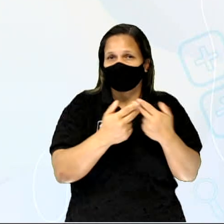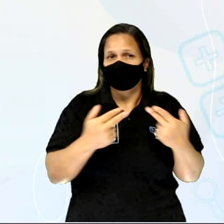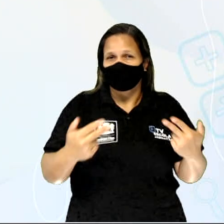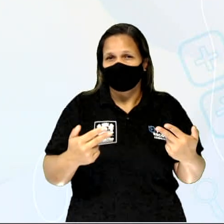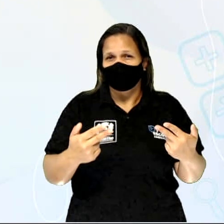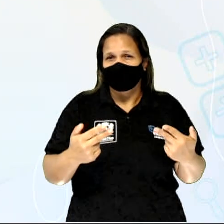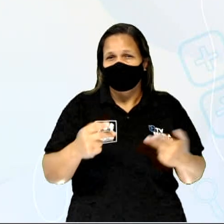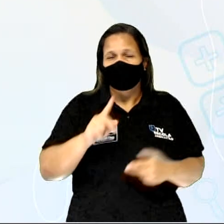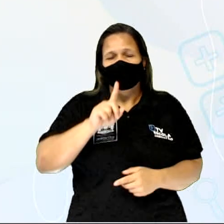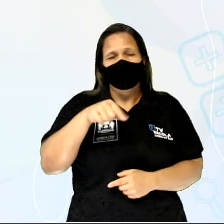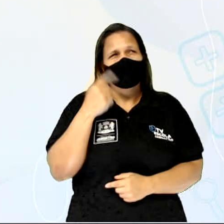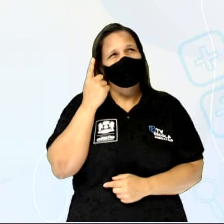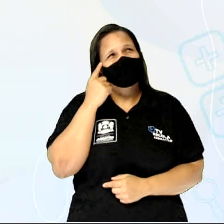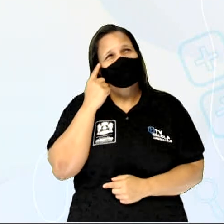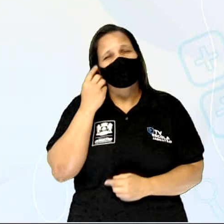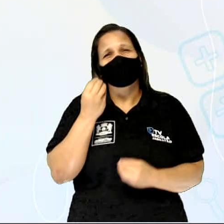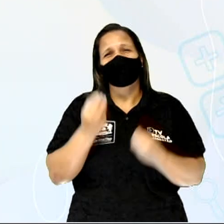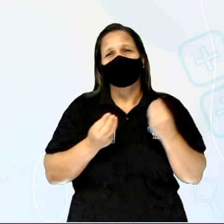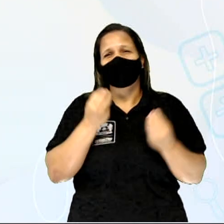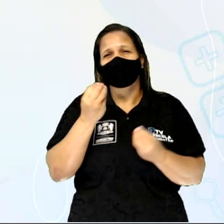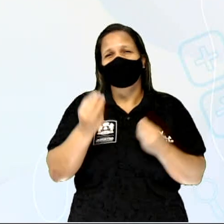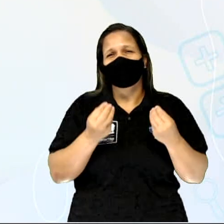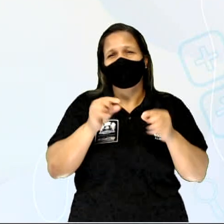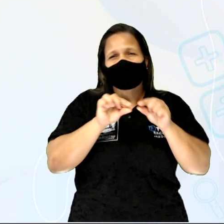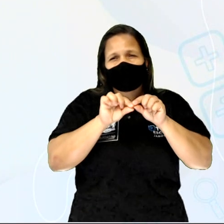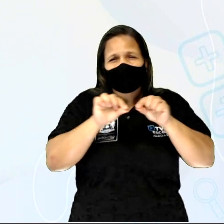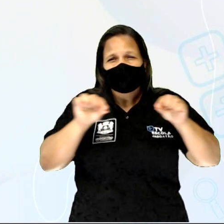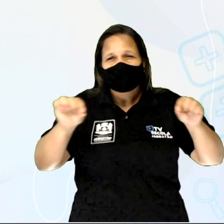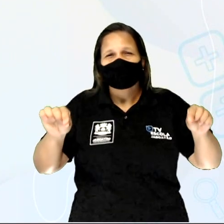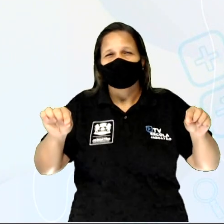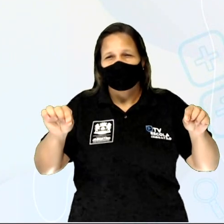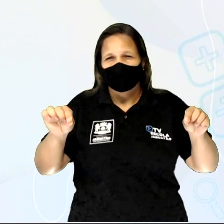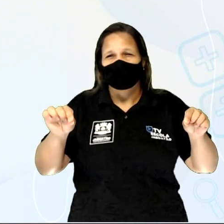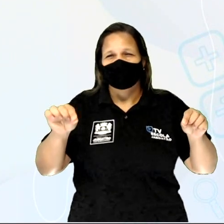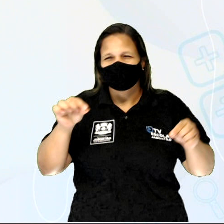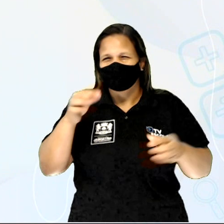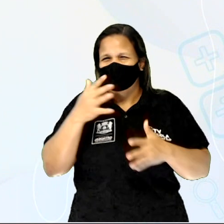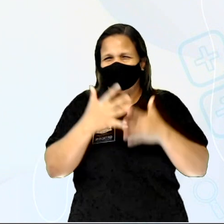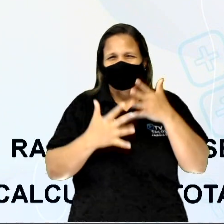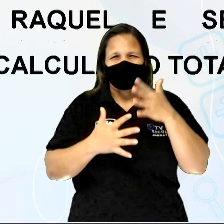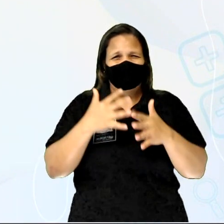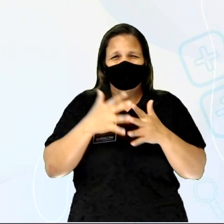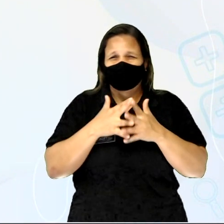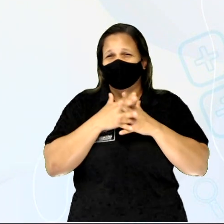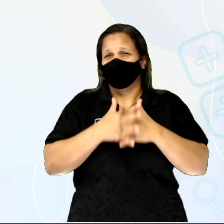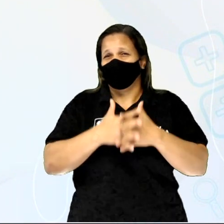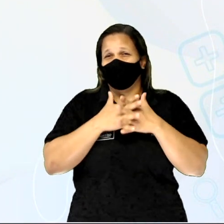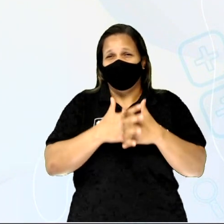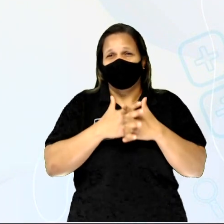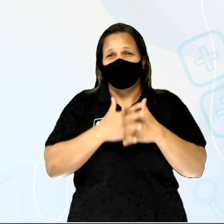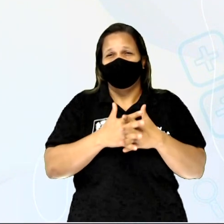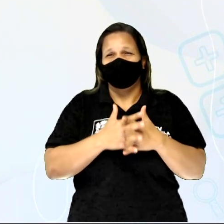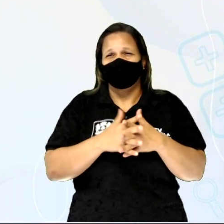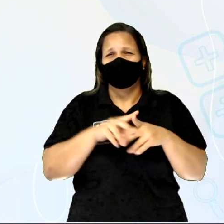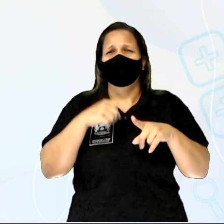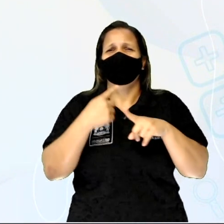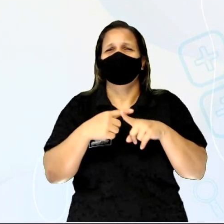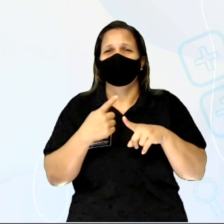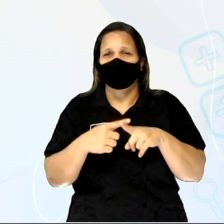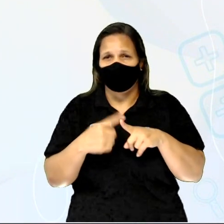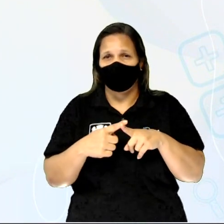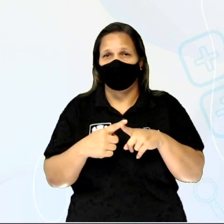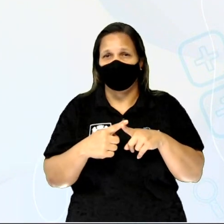metros de linha tinha na prateleira Rebeca ficou confusa porque será olha só a professora